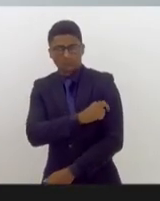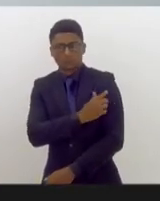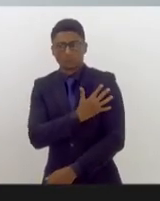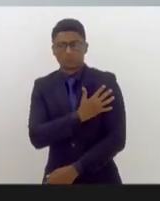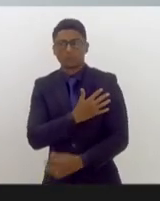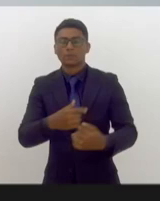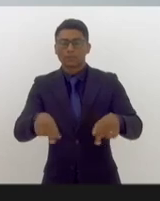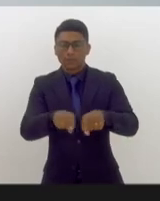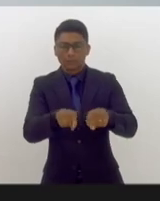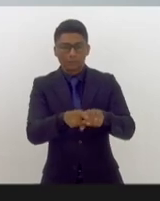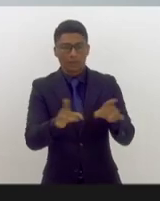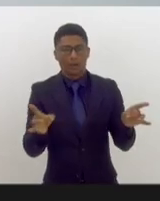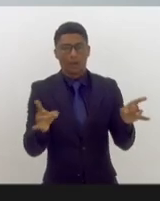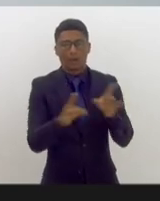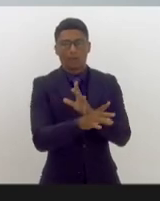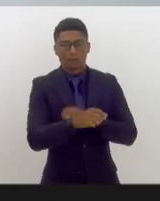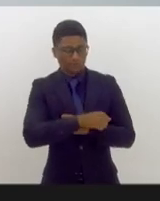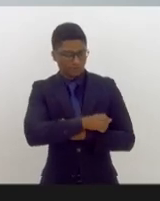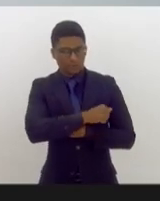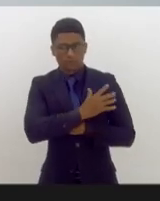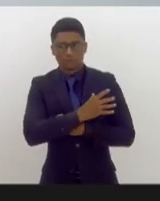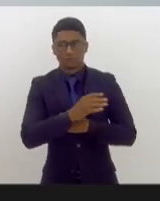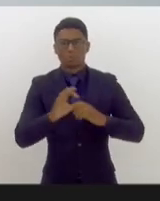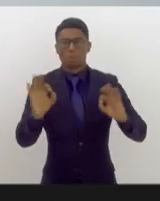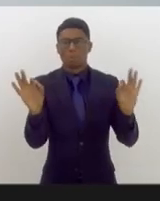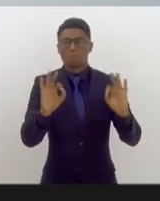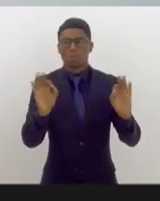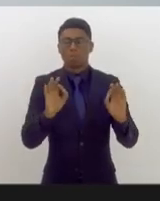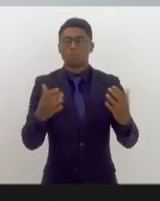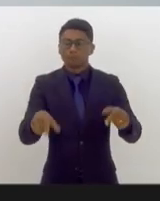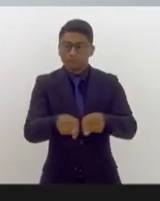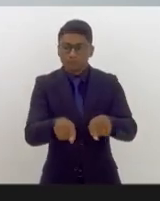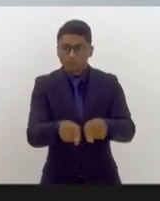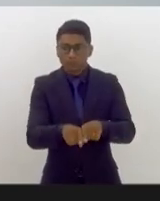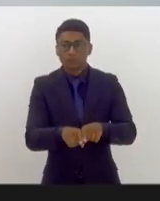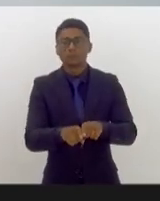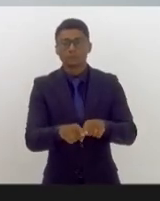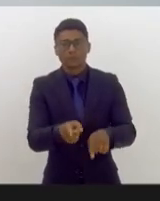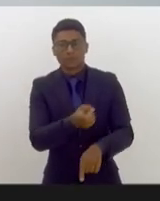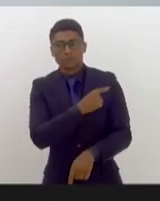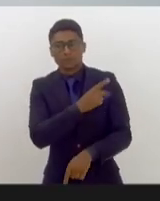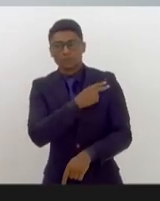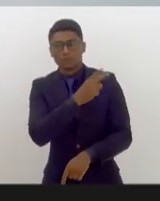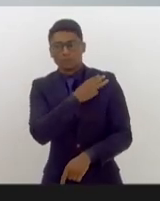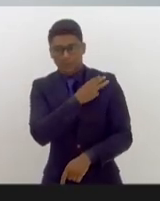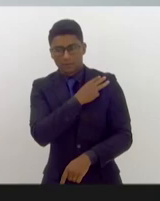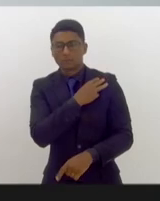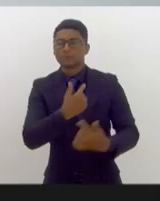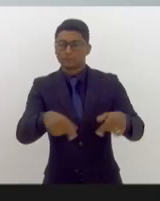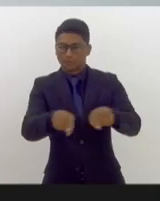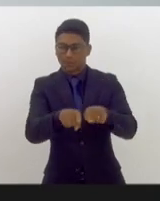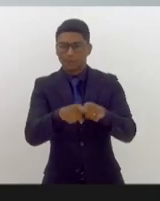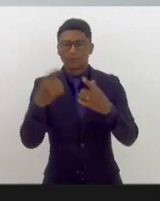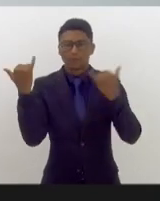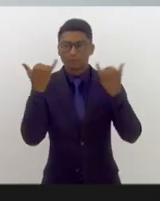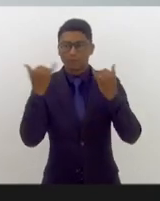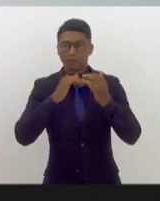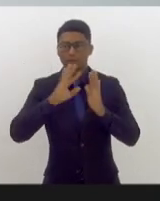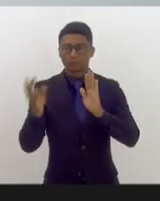não completos, o ensino fundamental 2 para chegar ao ensino médio. Mas fato é